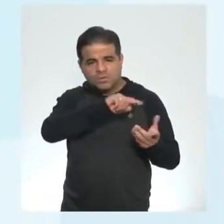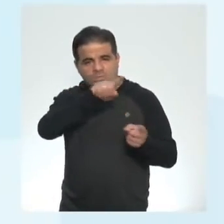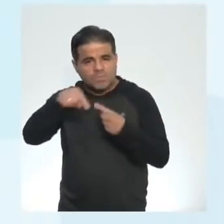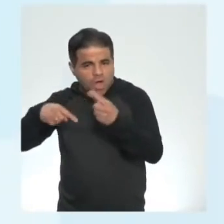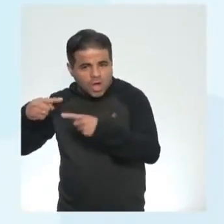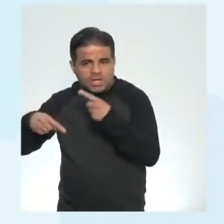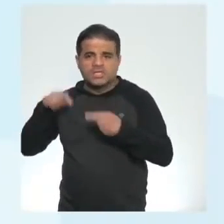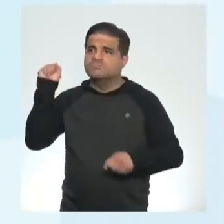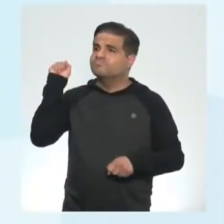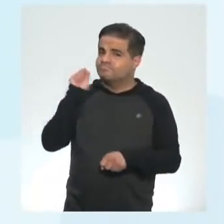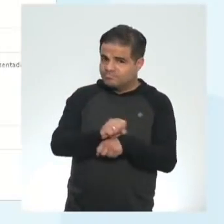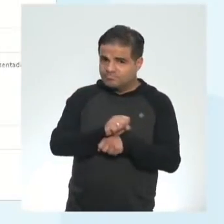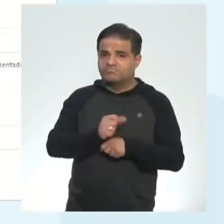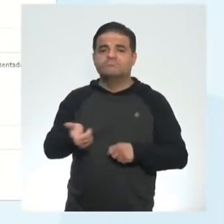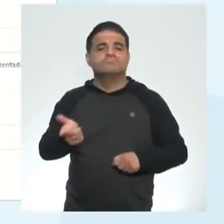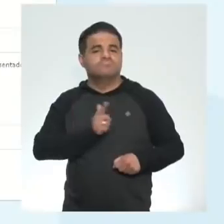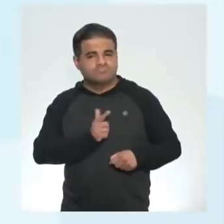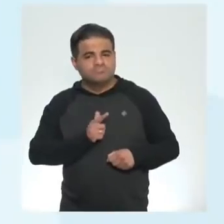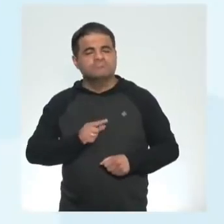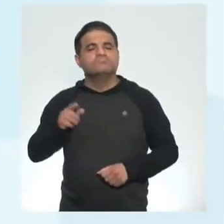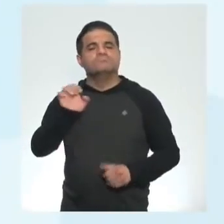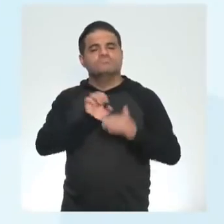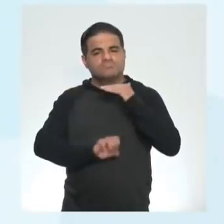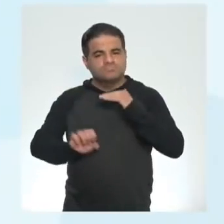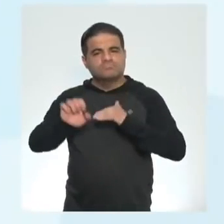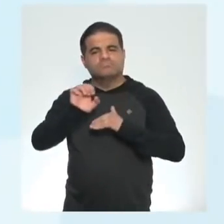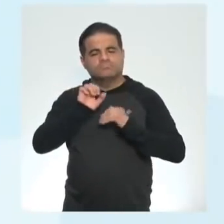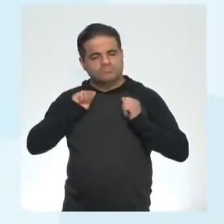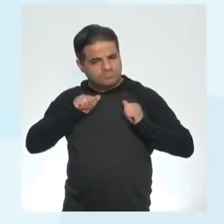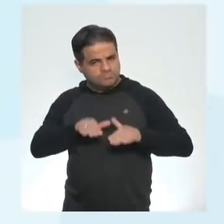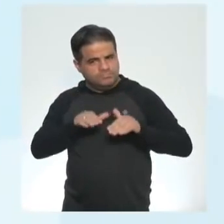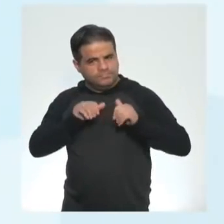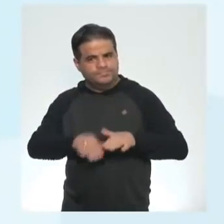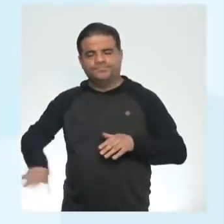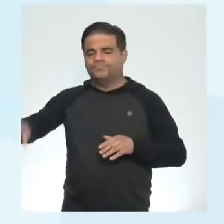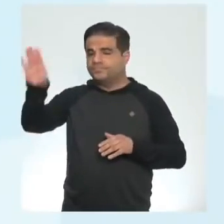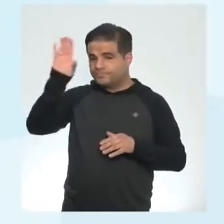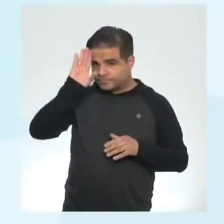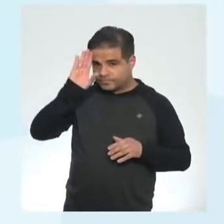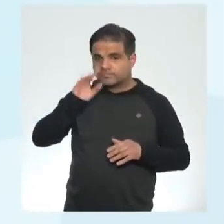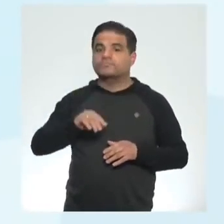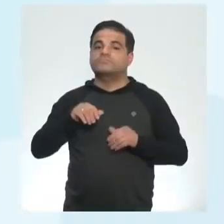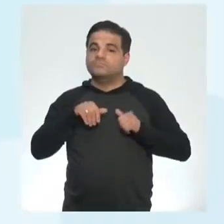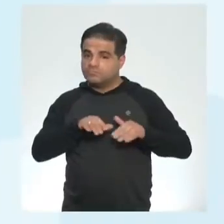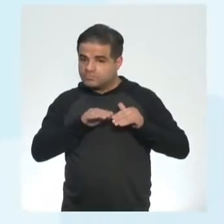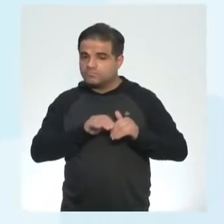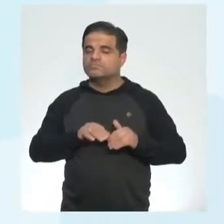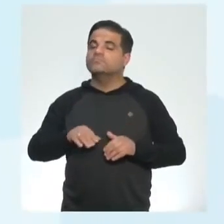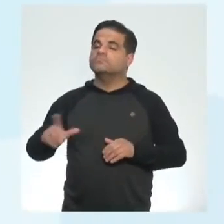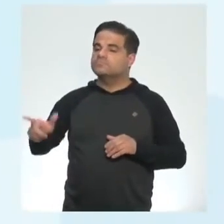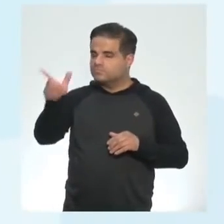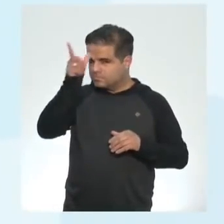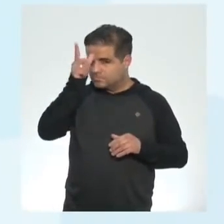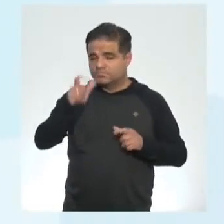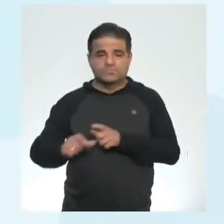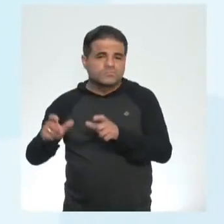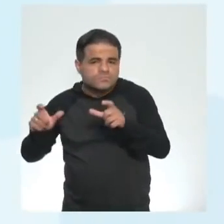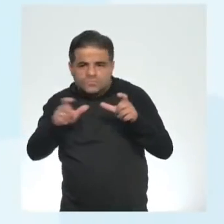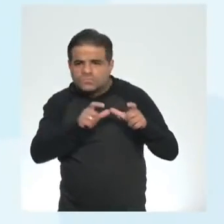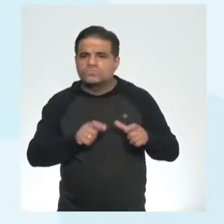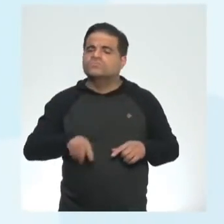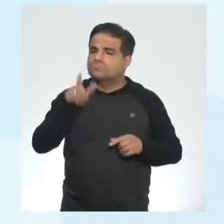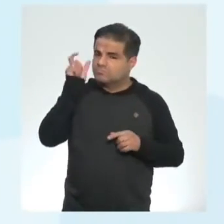de parada, né, dos exércitos russos, também como dos exércitos alemães. São lugares